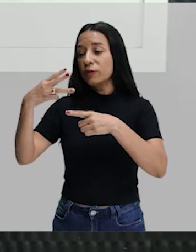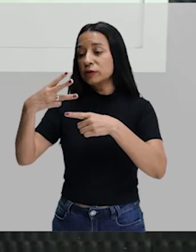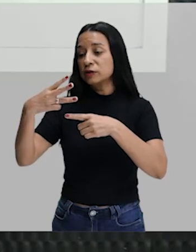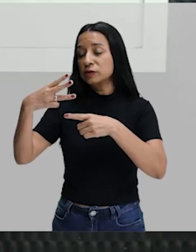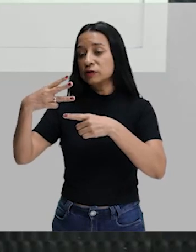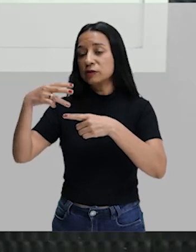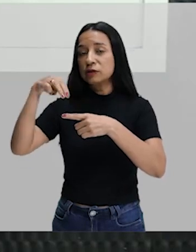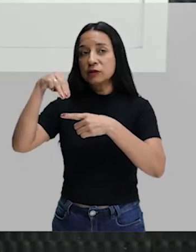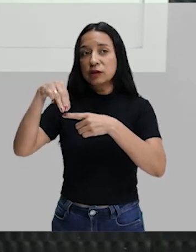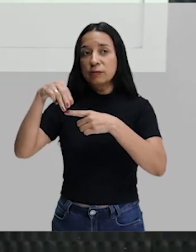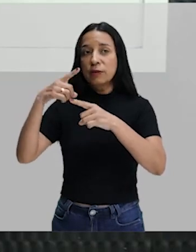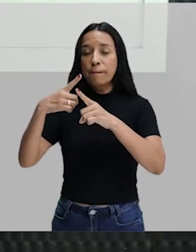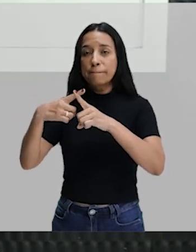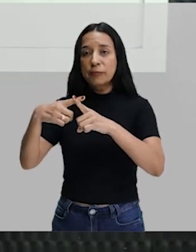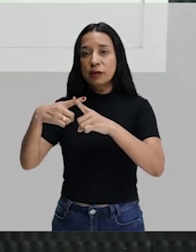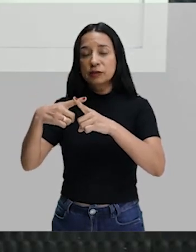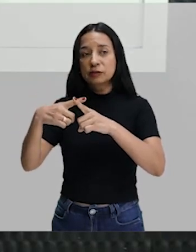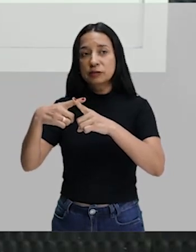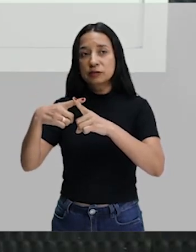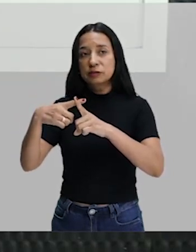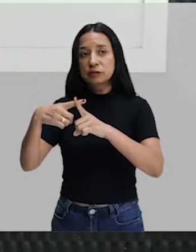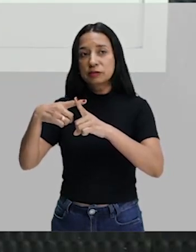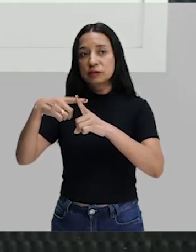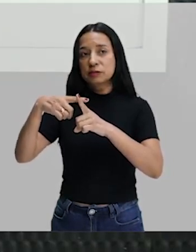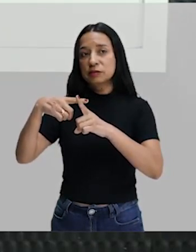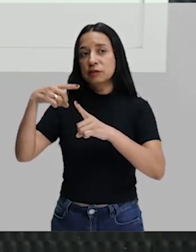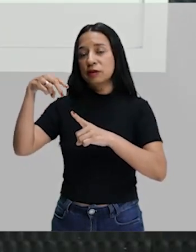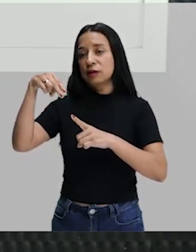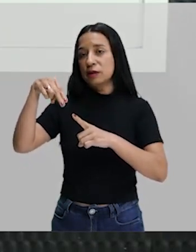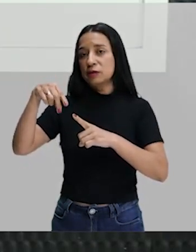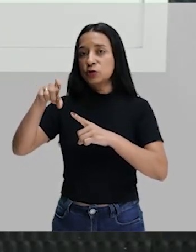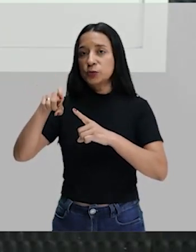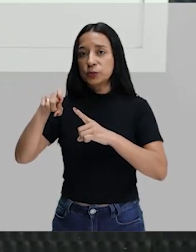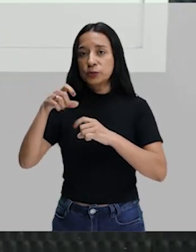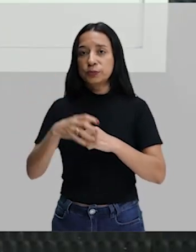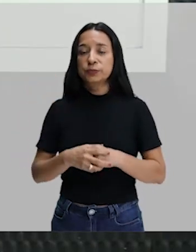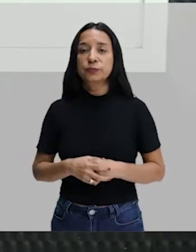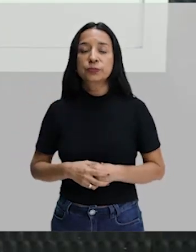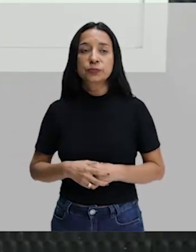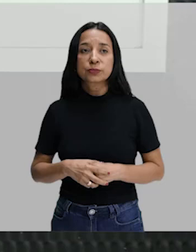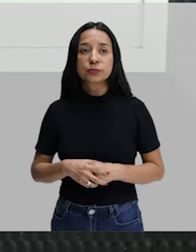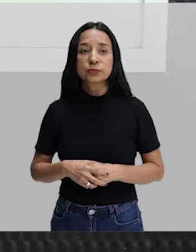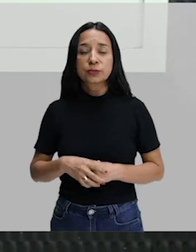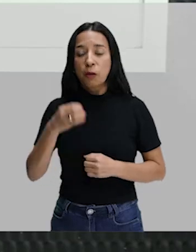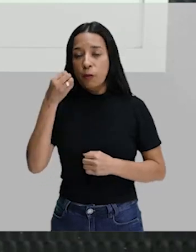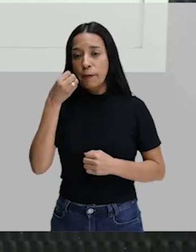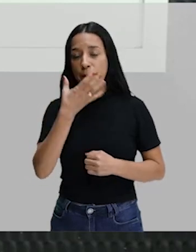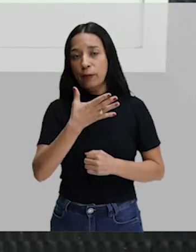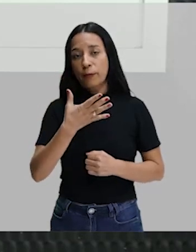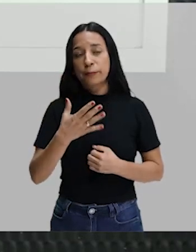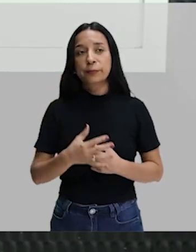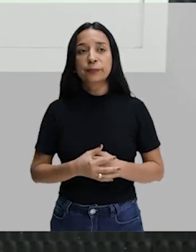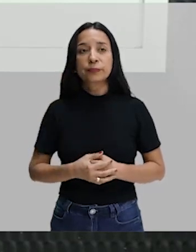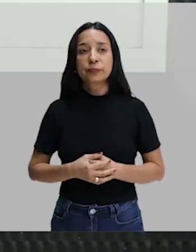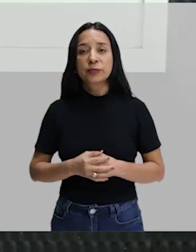mais nx. Certinho? Beleza, turma. Vamos lá, vamos dar uma arrumada nisso